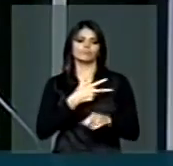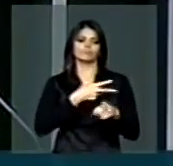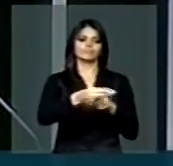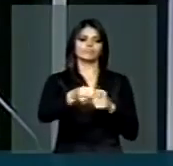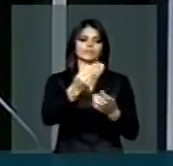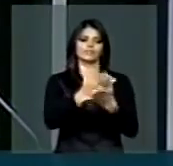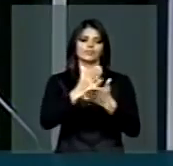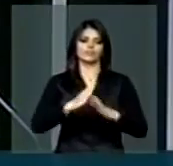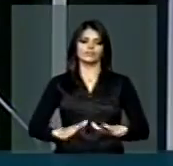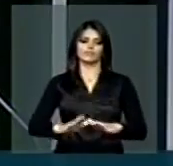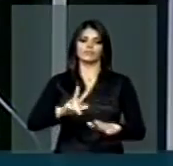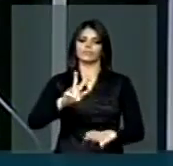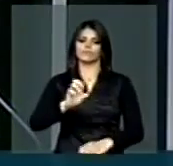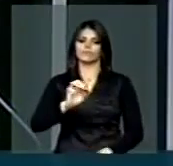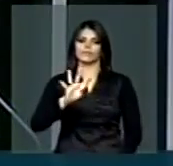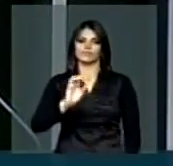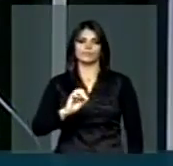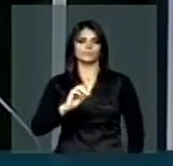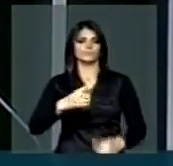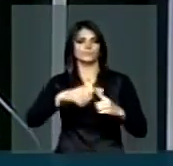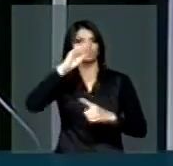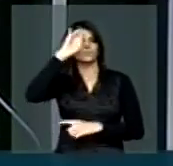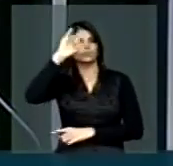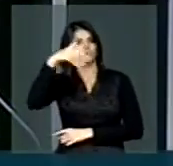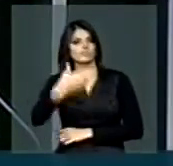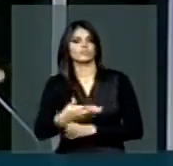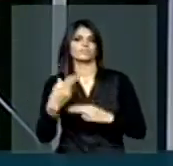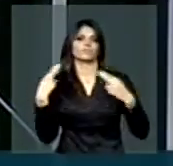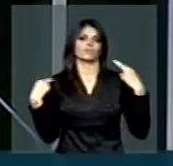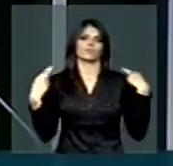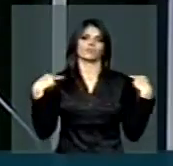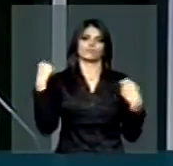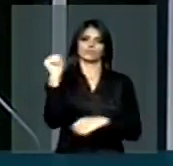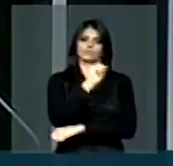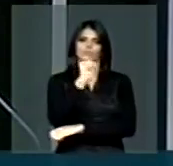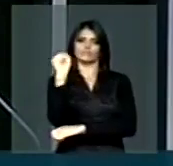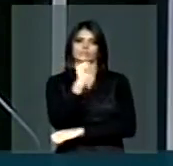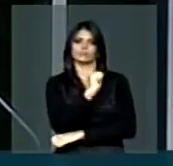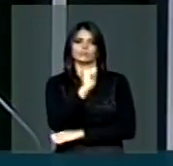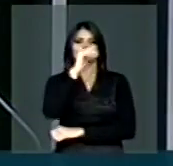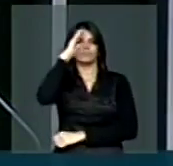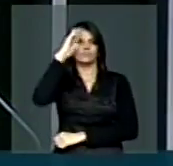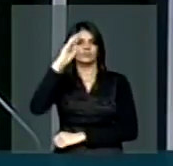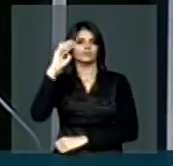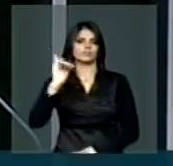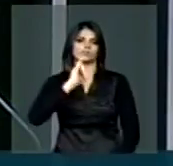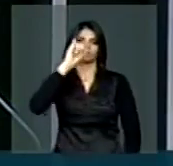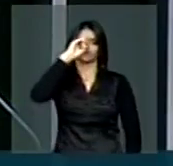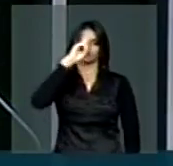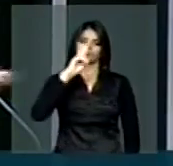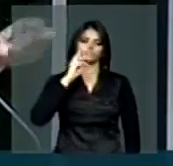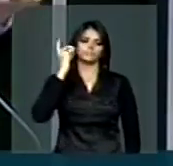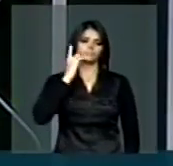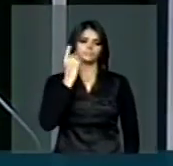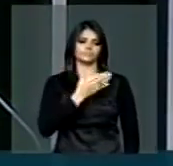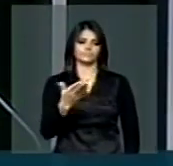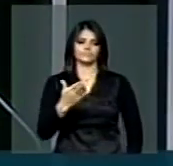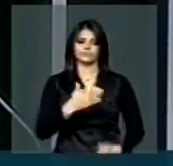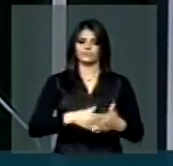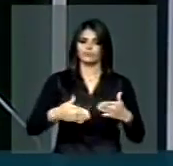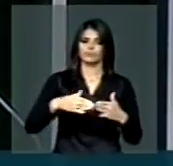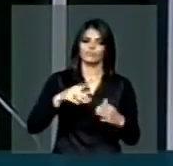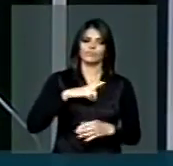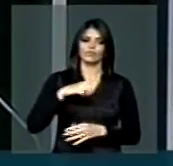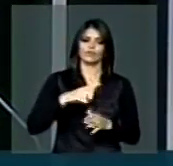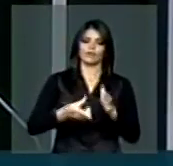esse veto, em homenagem aos motoristas de ambulância, mas principalmente, deputado Francisco, aqueles